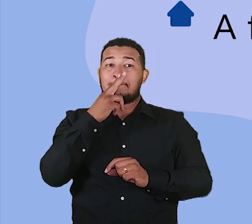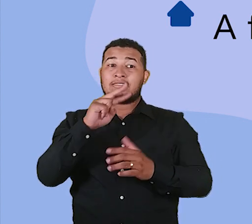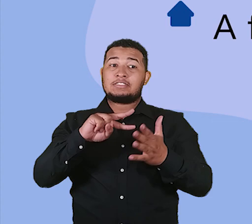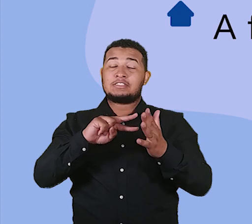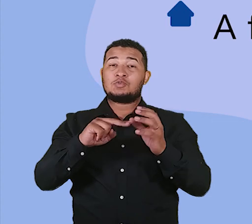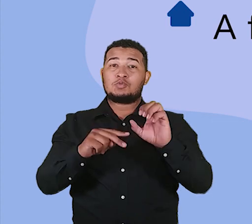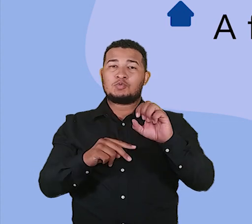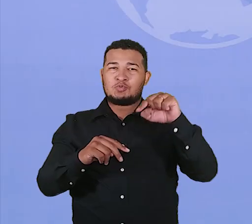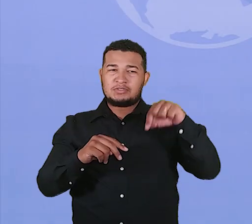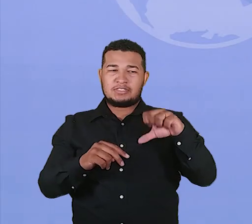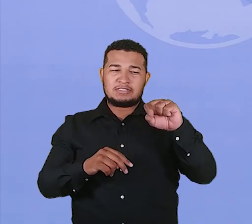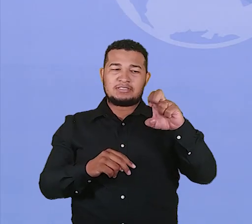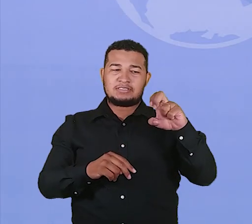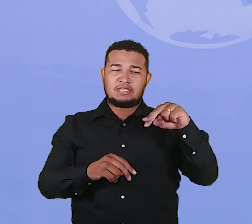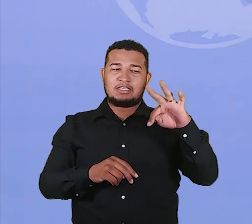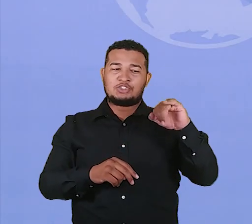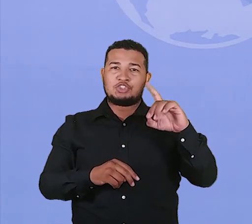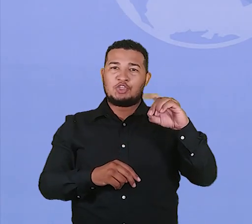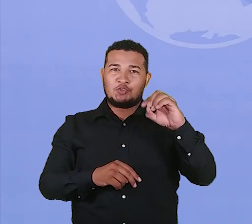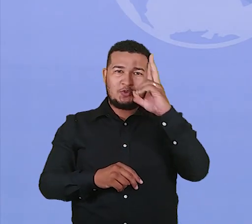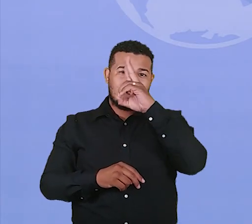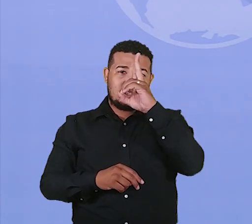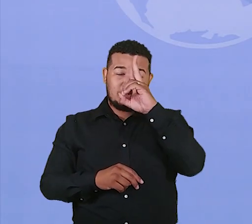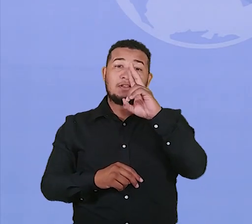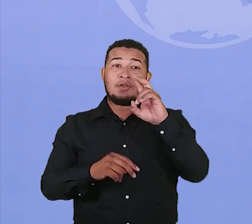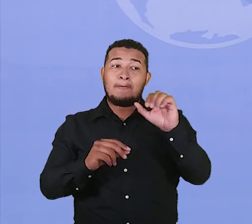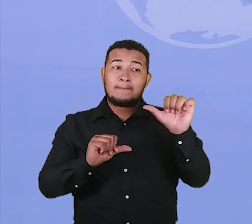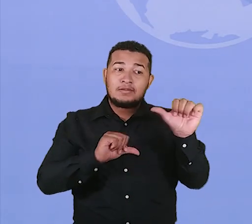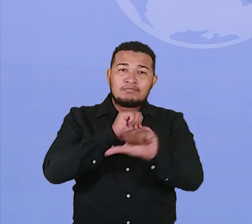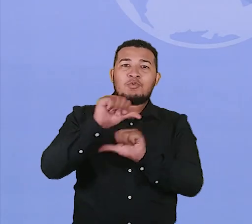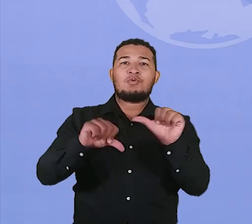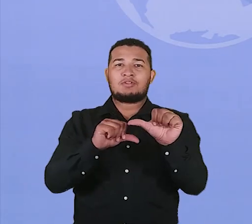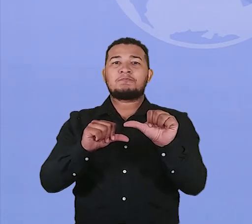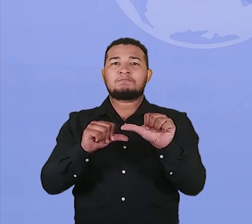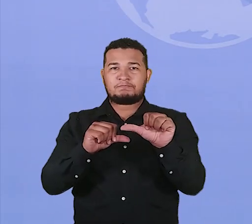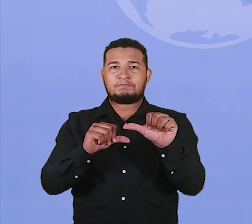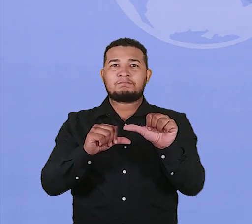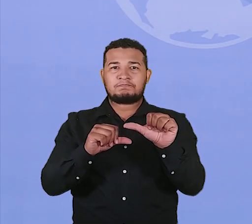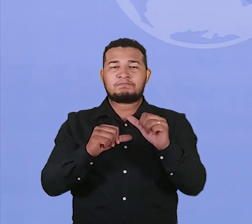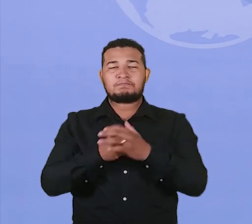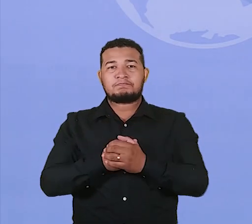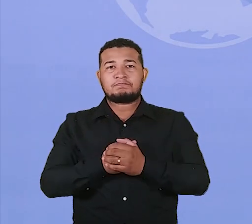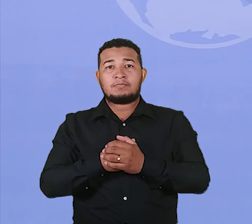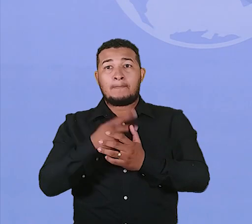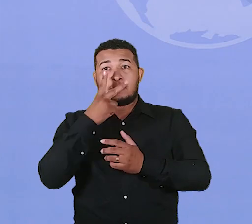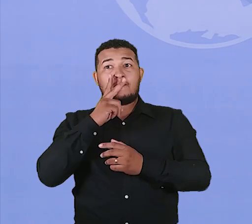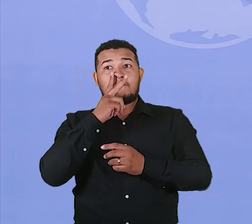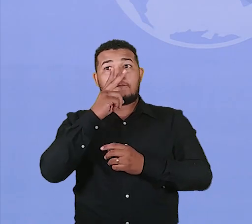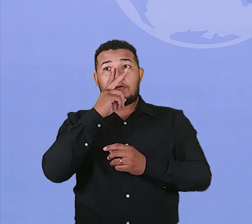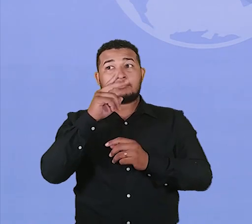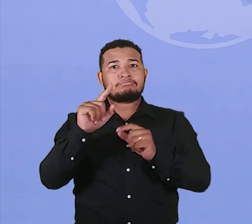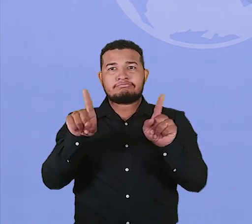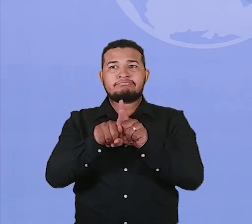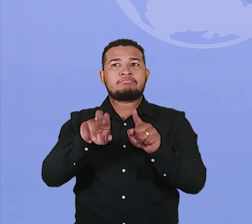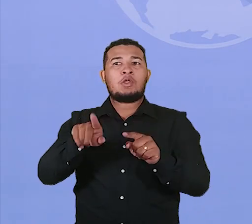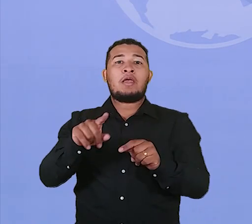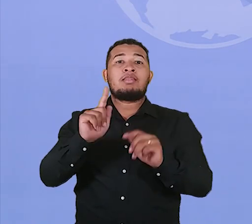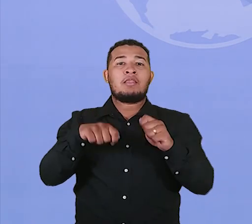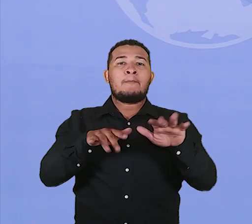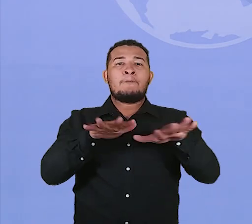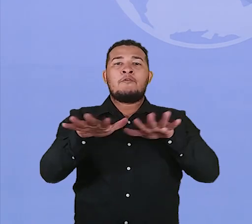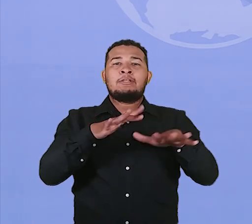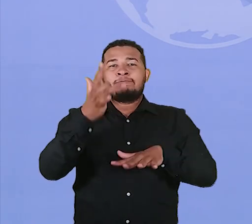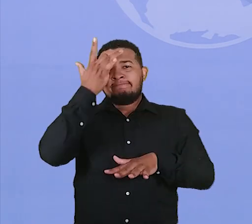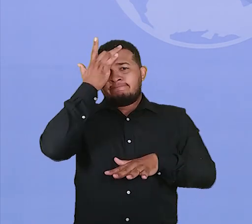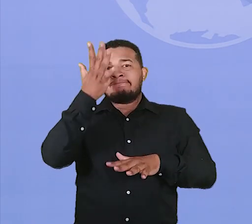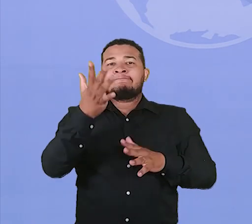lembra que eu falei de sentidos direito esquerdo assim em baixo tá então ele inverte sentido da força facilitando o